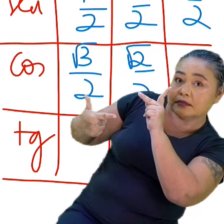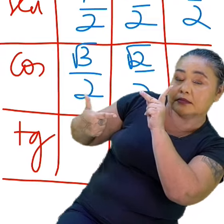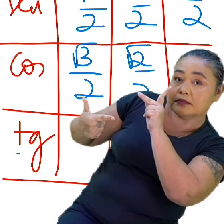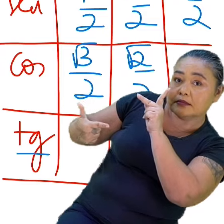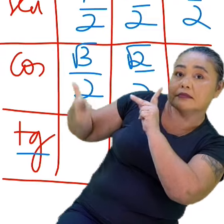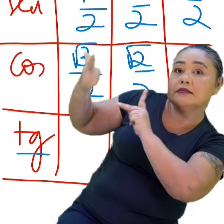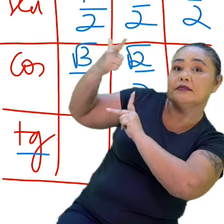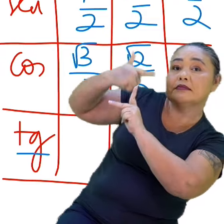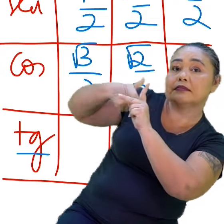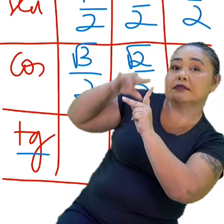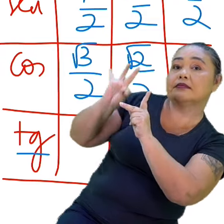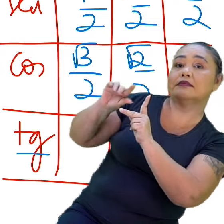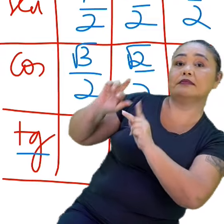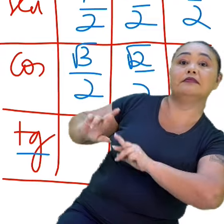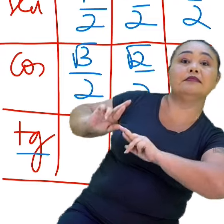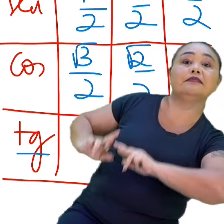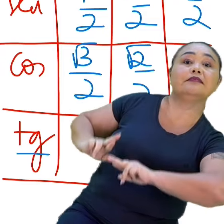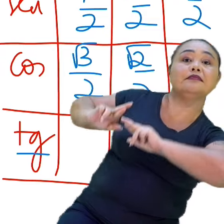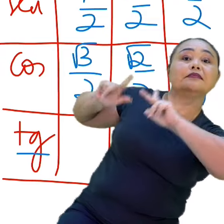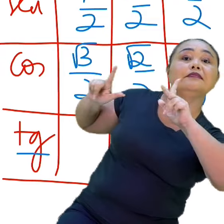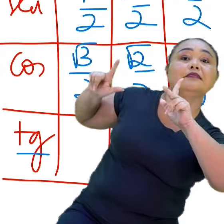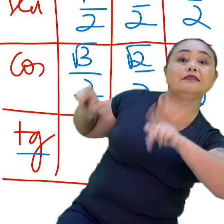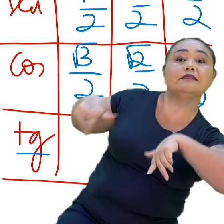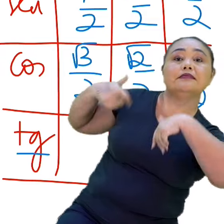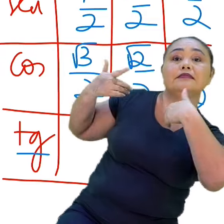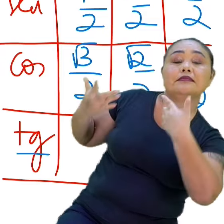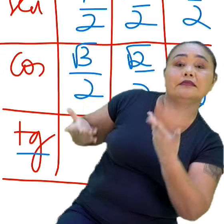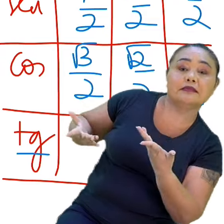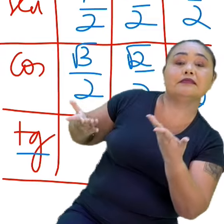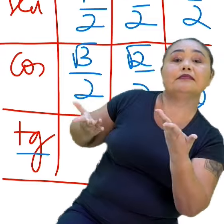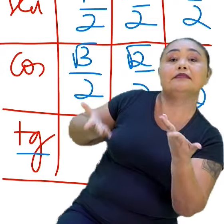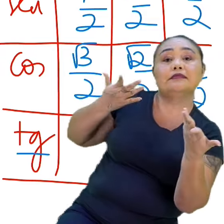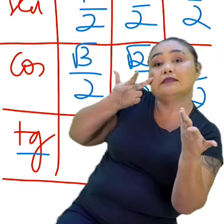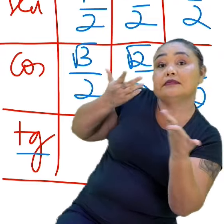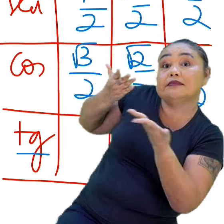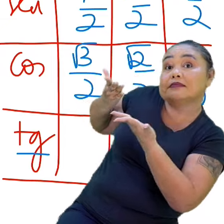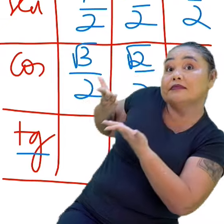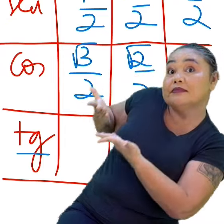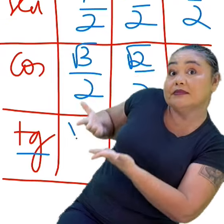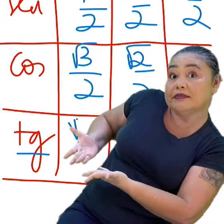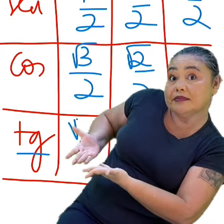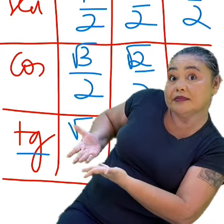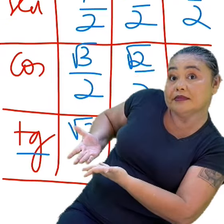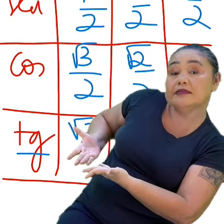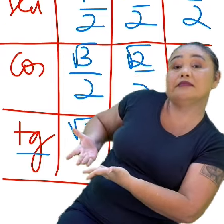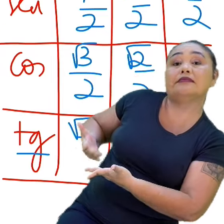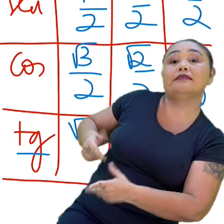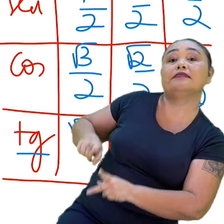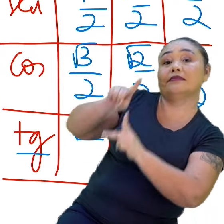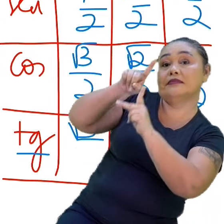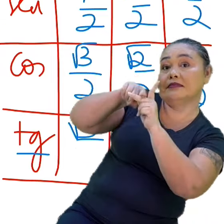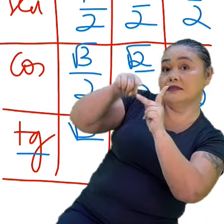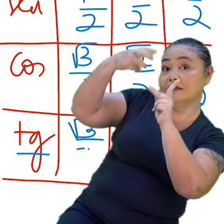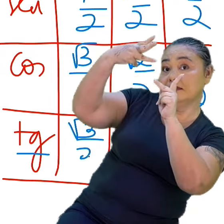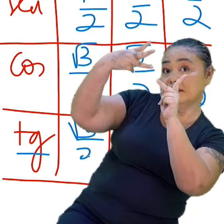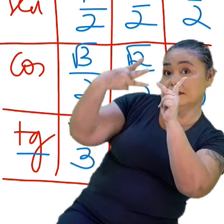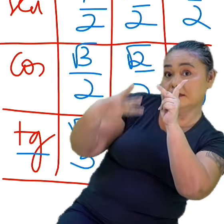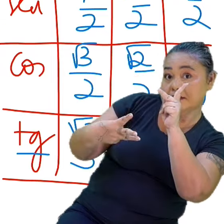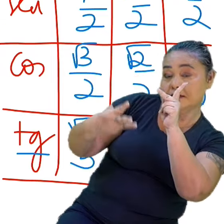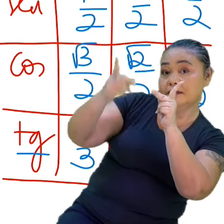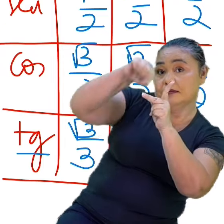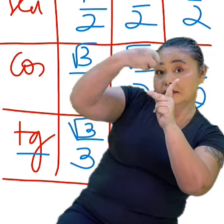e a tangente é diferente olha só vocês raiz de